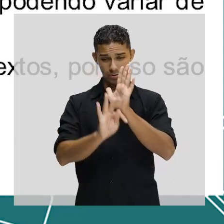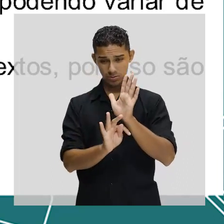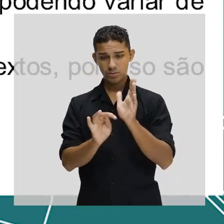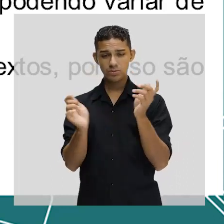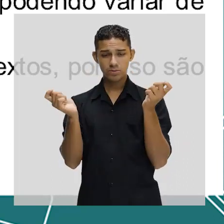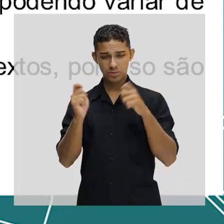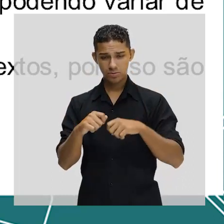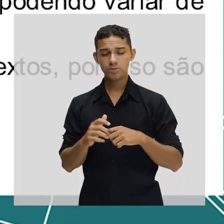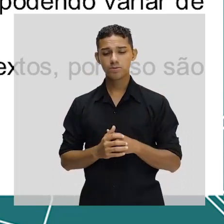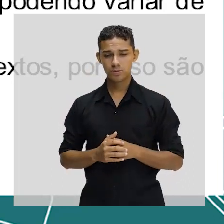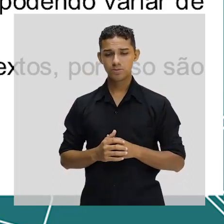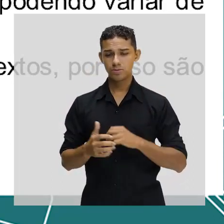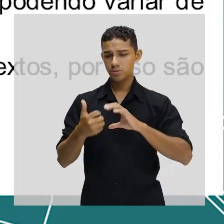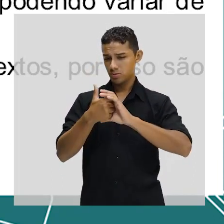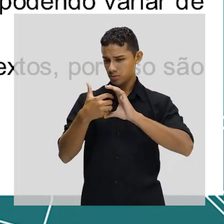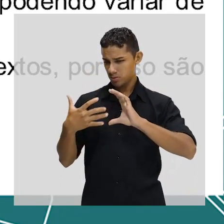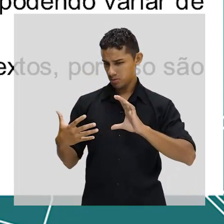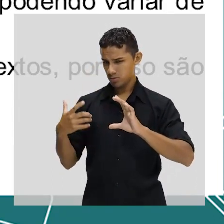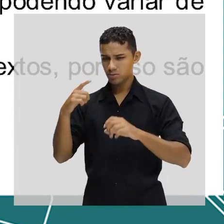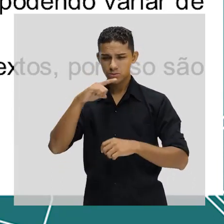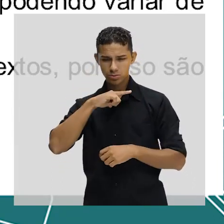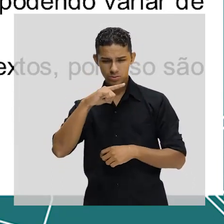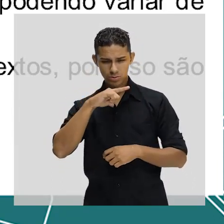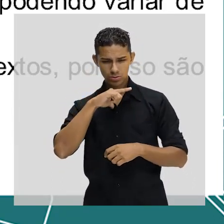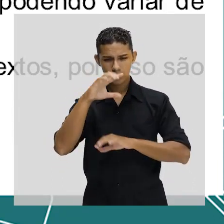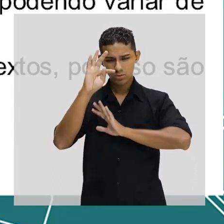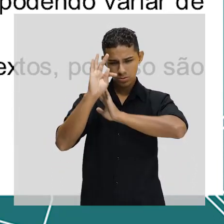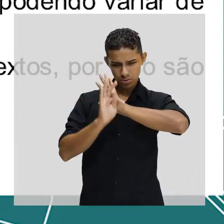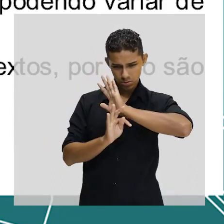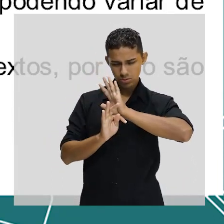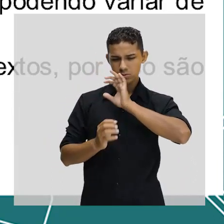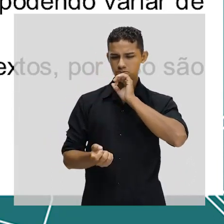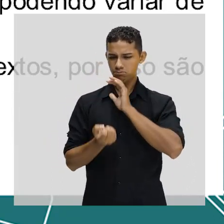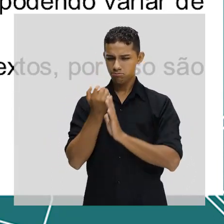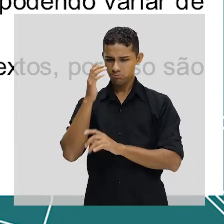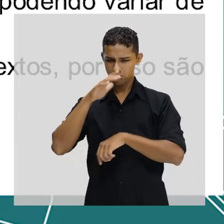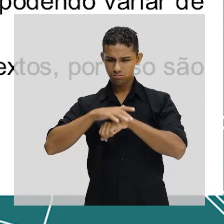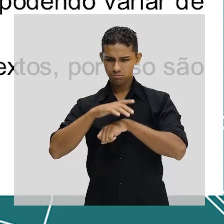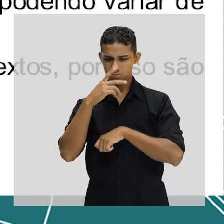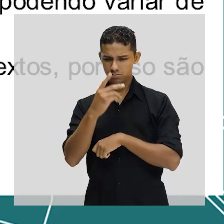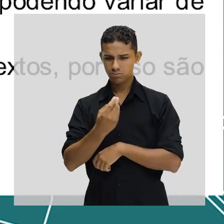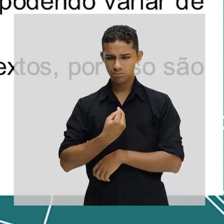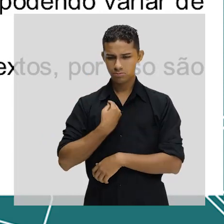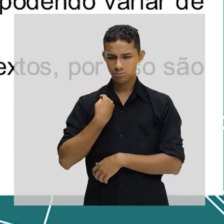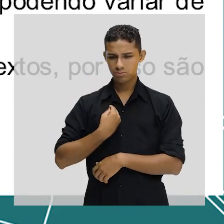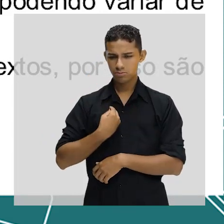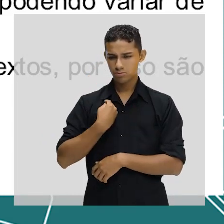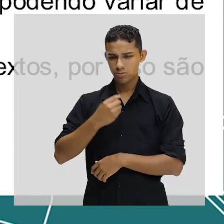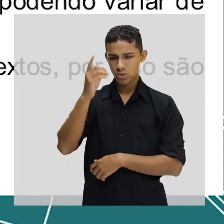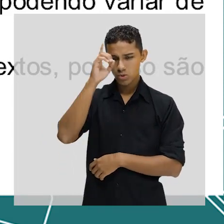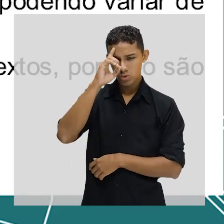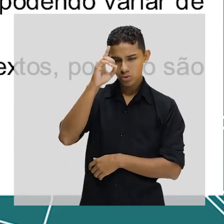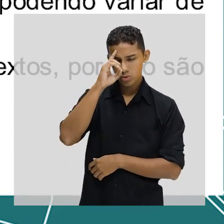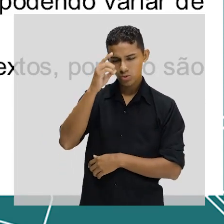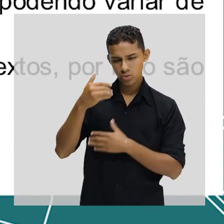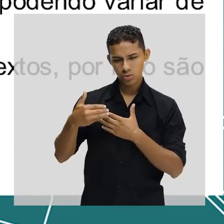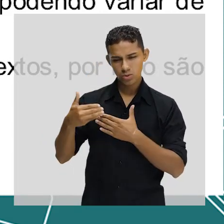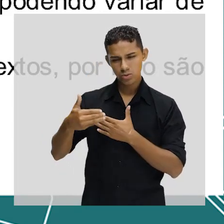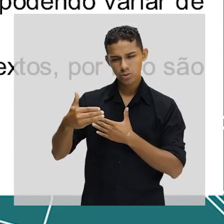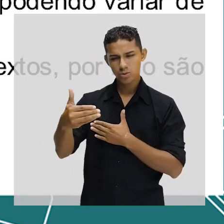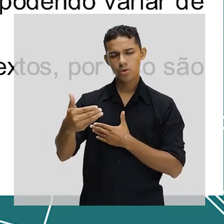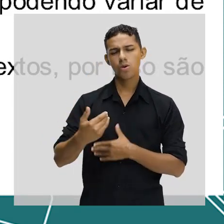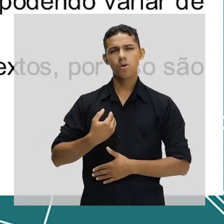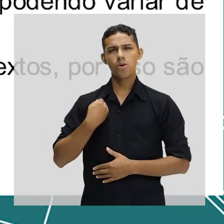gêneros textuais são classificações de textos criados a partir da vida cotidiana. Estão intimamente